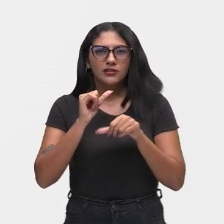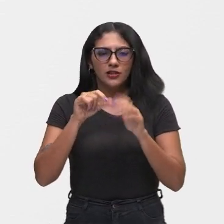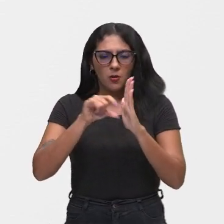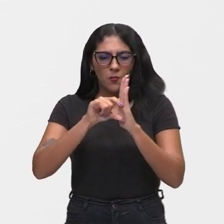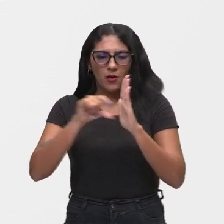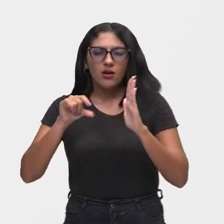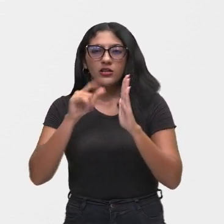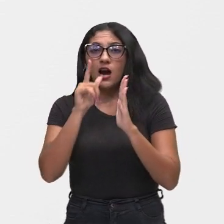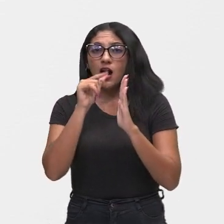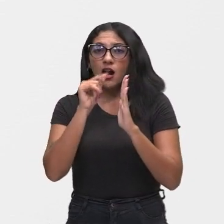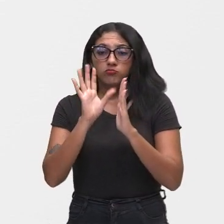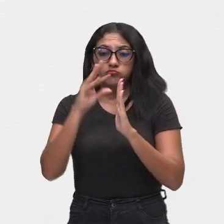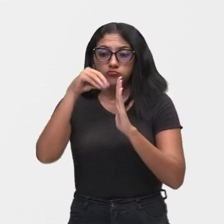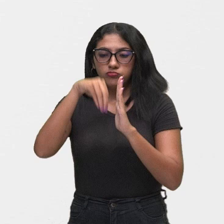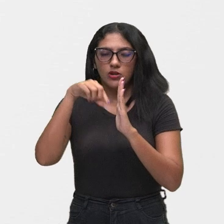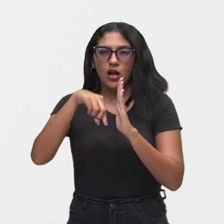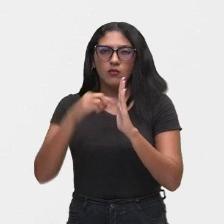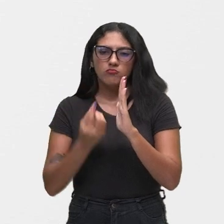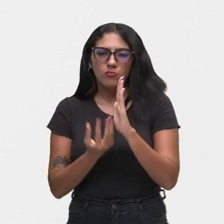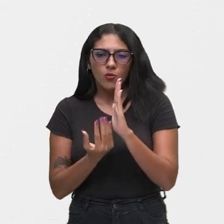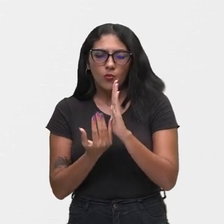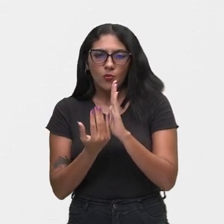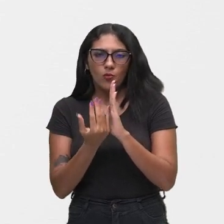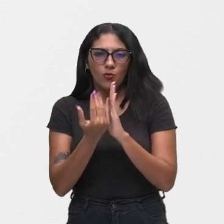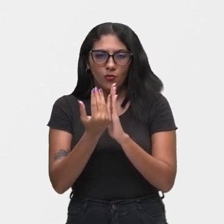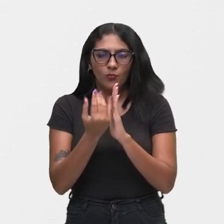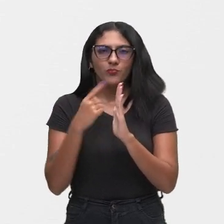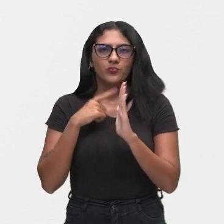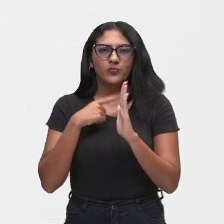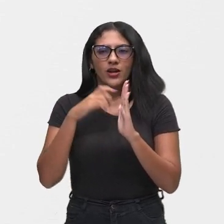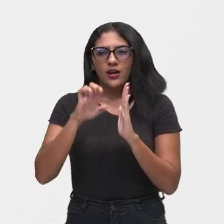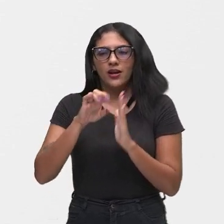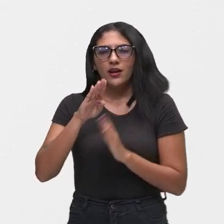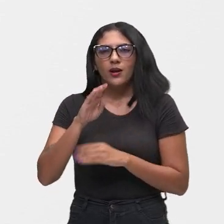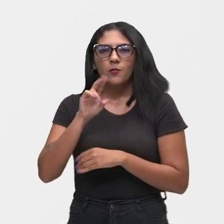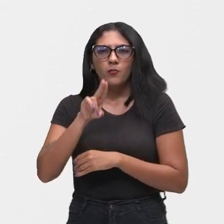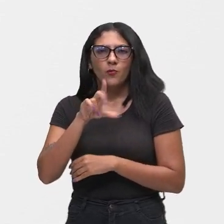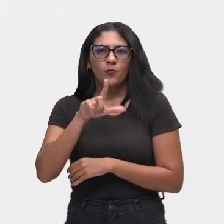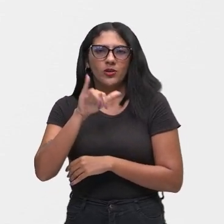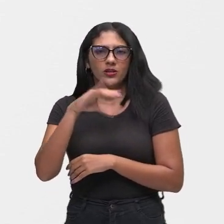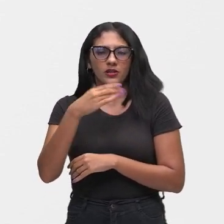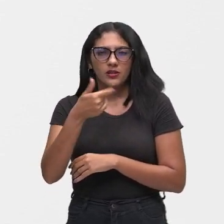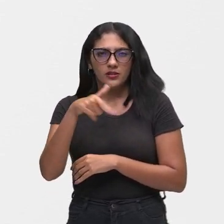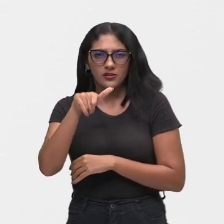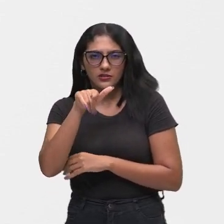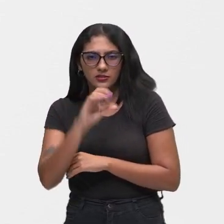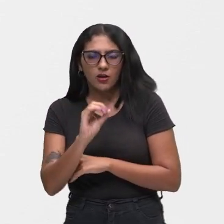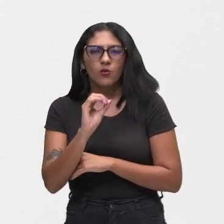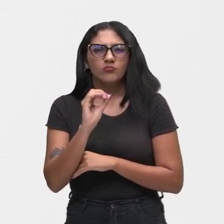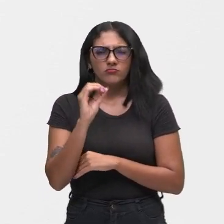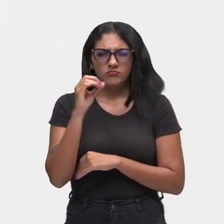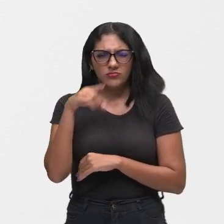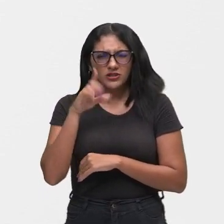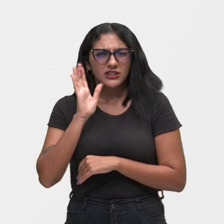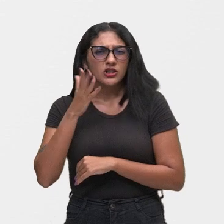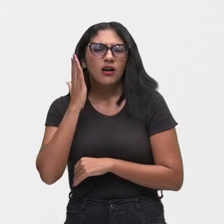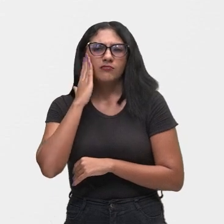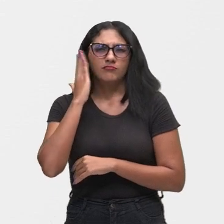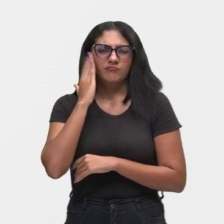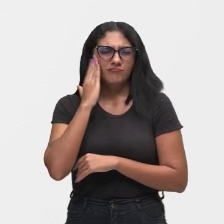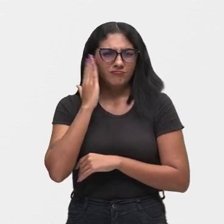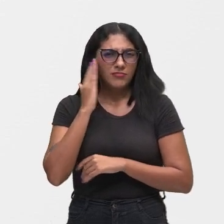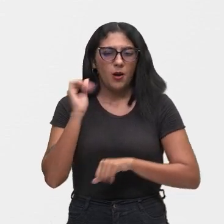por aquecimento, e ali vai causar ebulição, e que vocês têm esses conceitos, né,